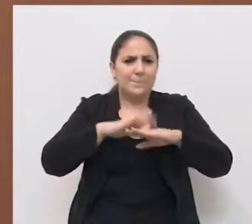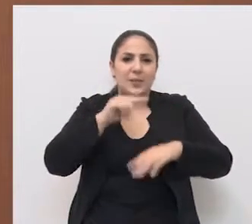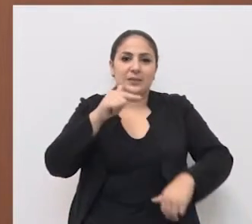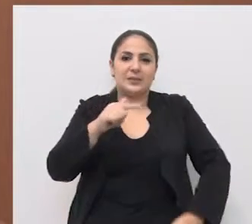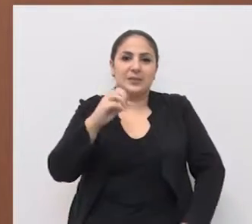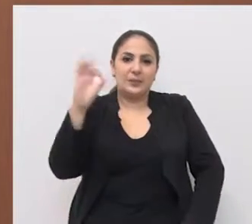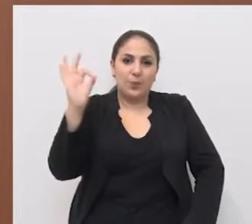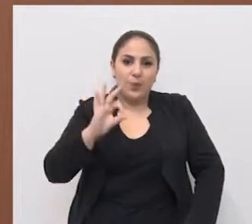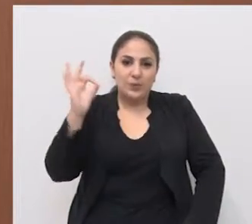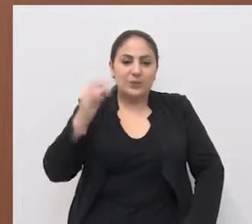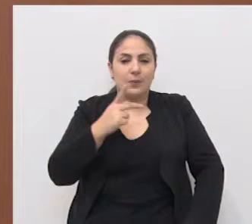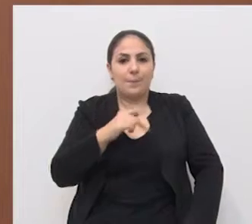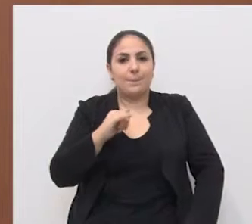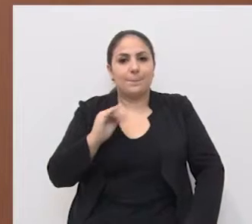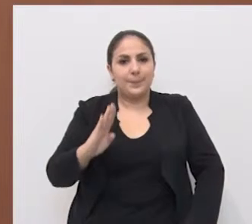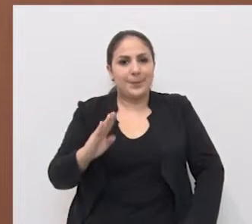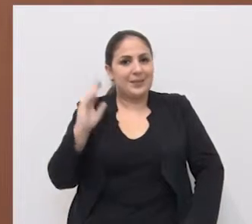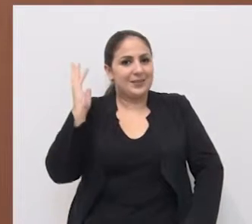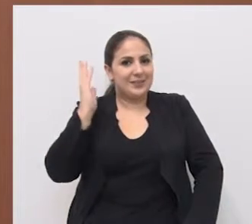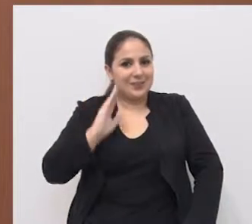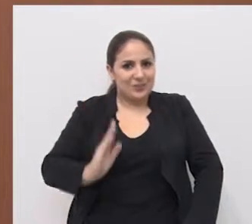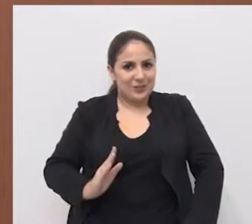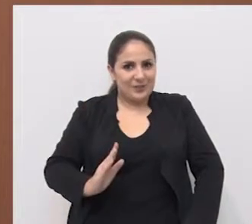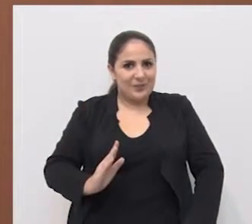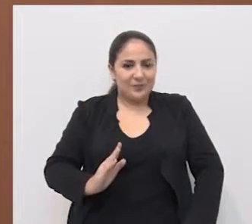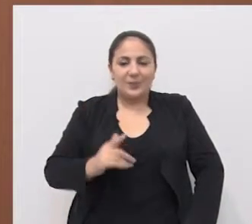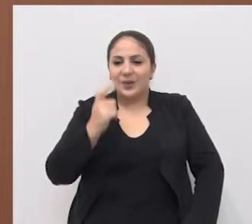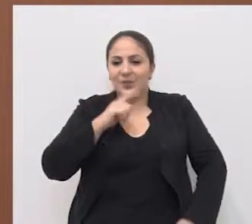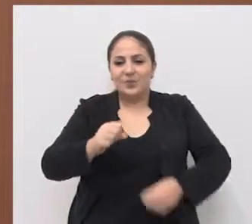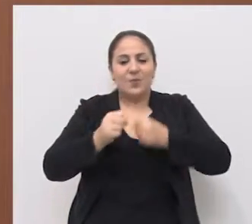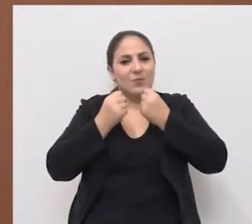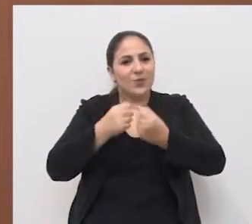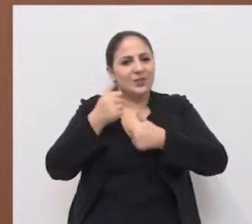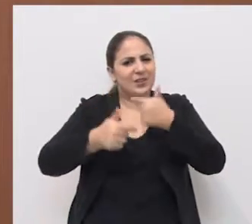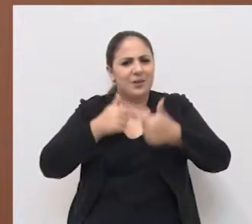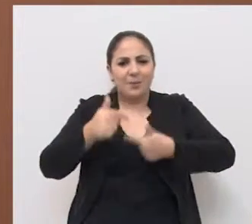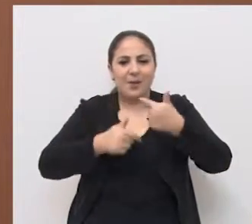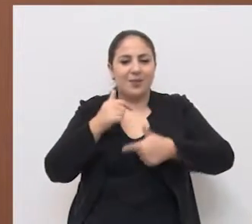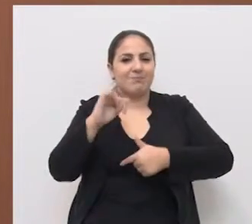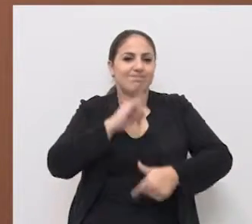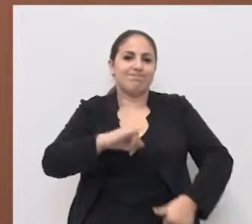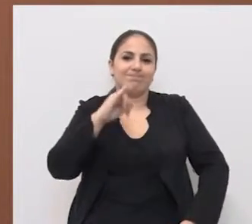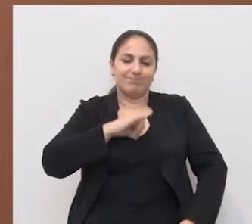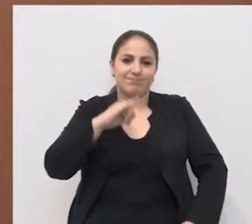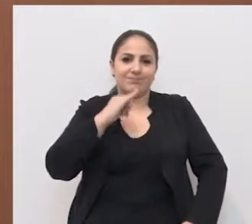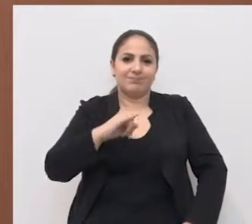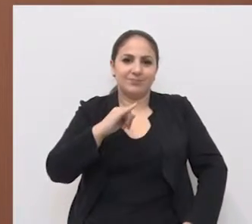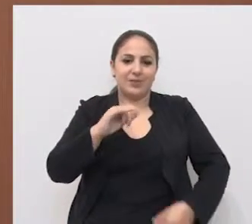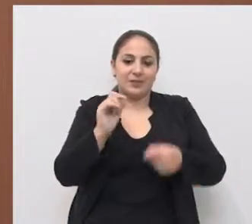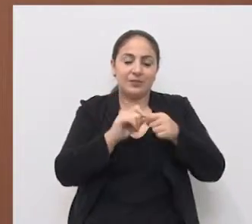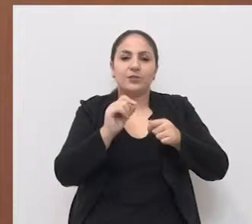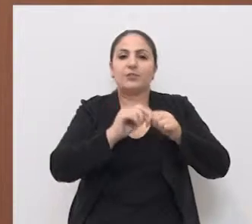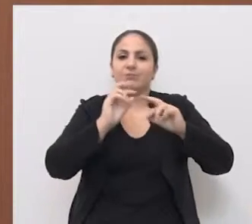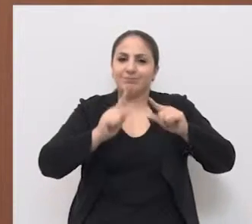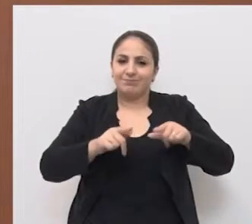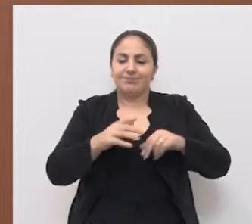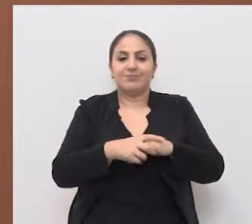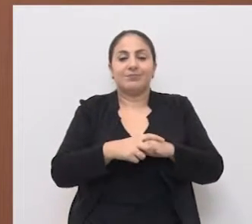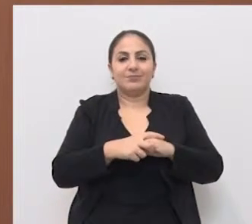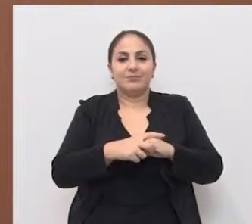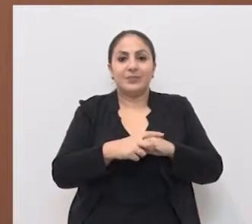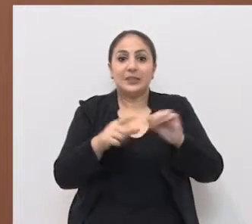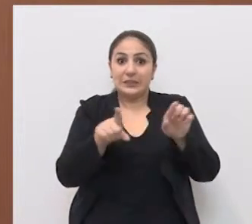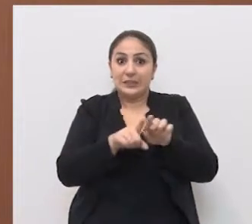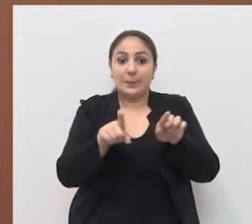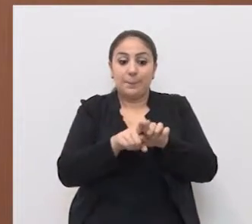representamos, né, mais de 70% do PIB nacional. Então, uma força de trabalho realmente importante que faz